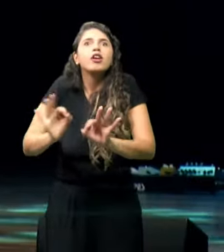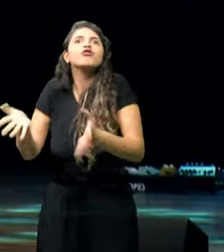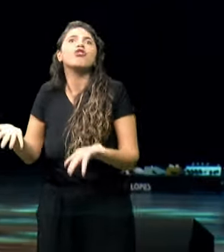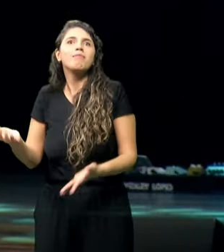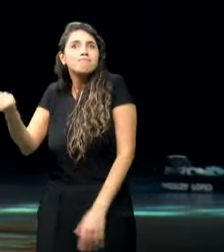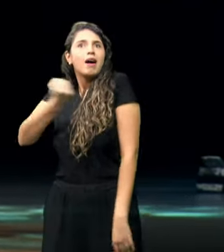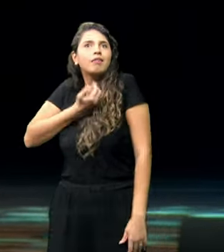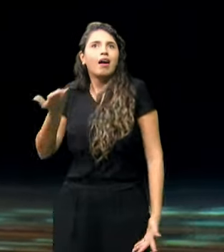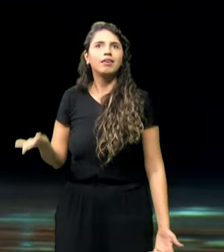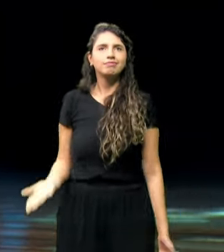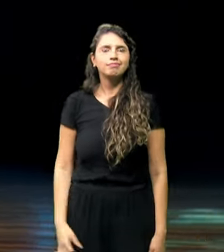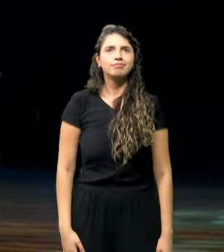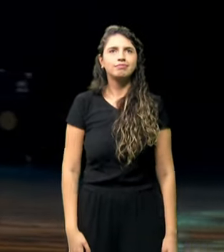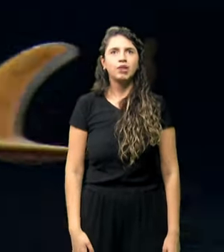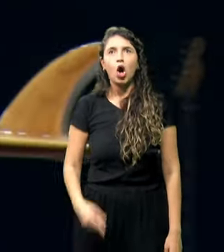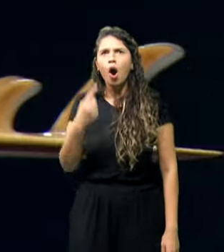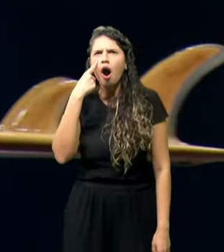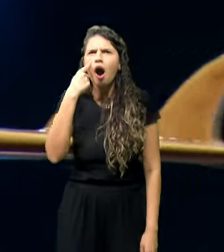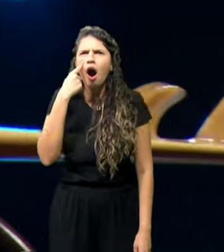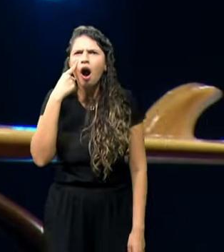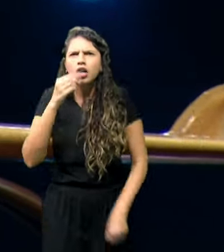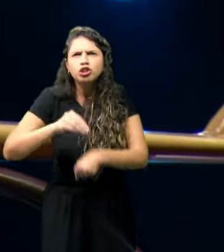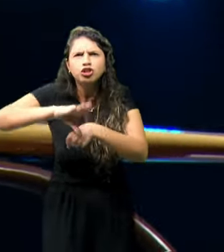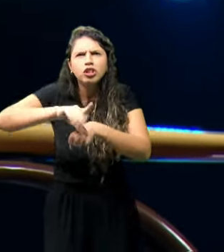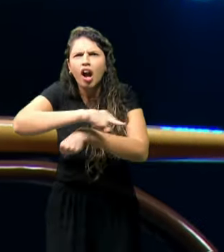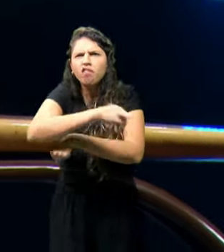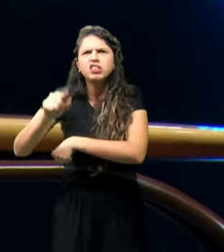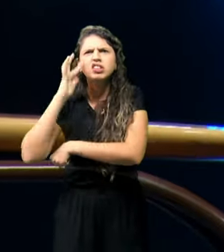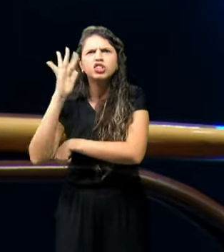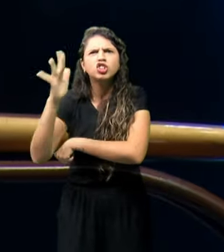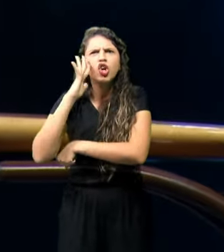não. Meu filho, você sonha? Prepare-se.